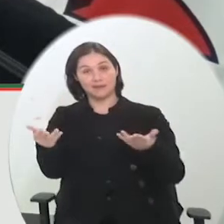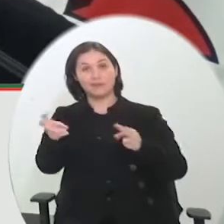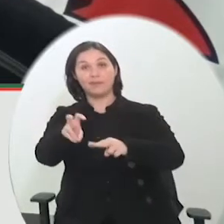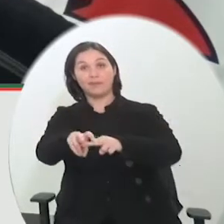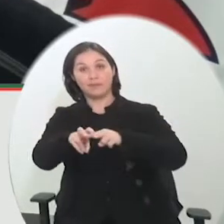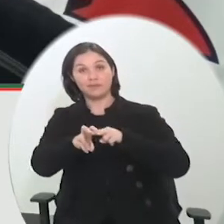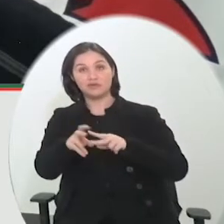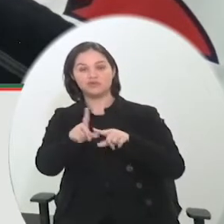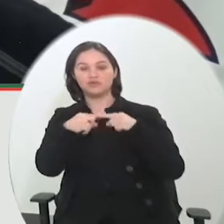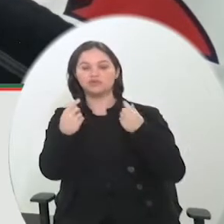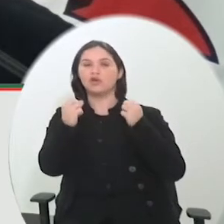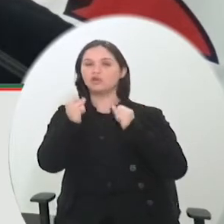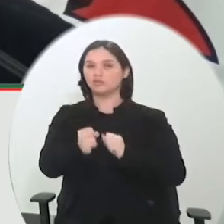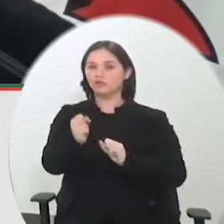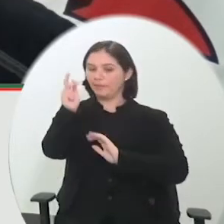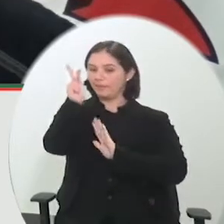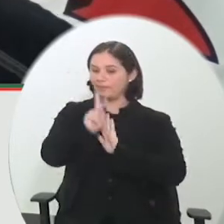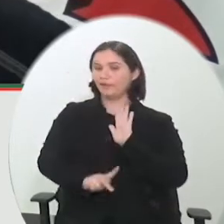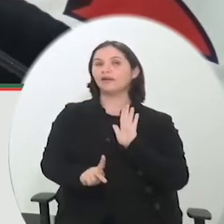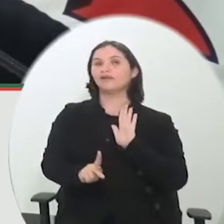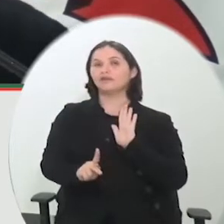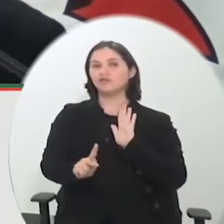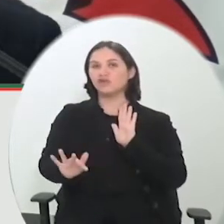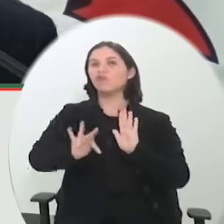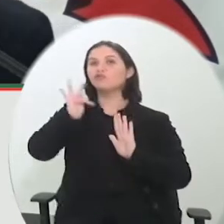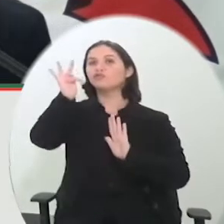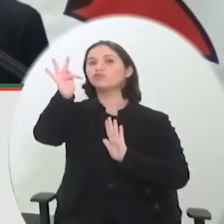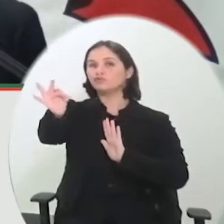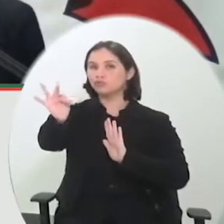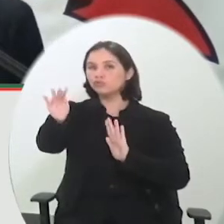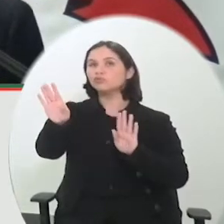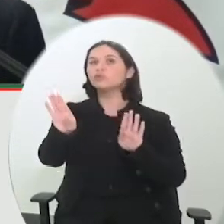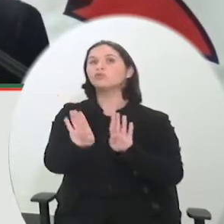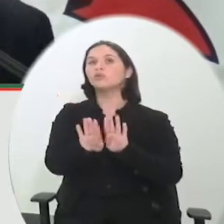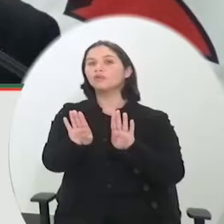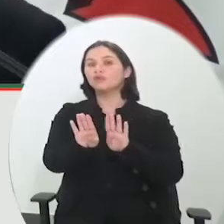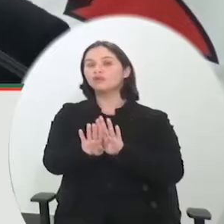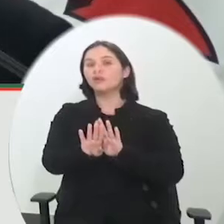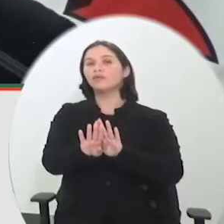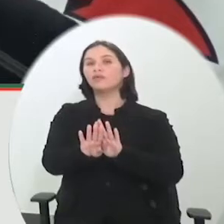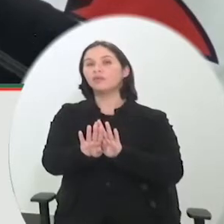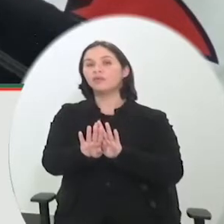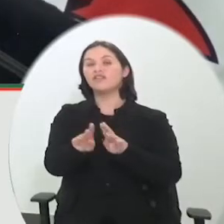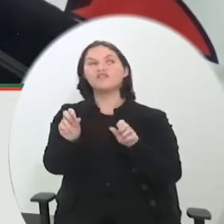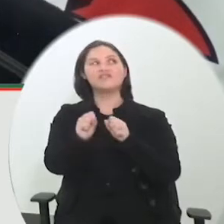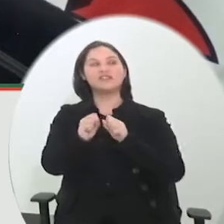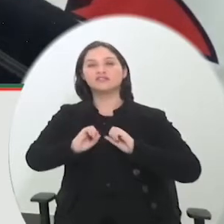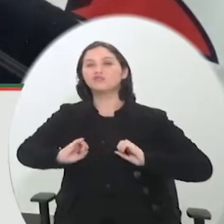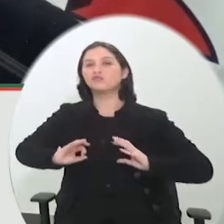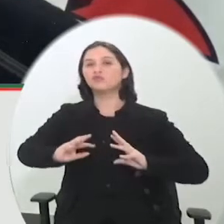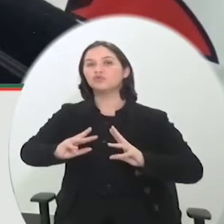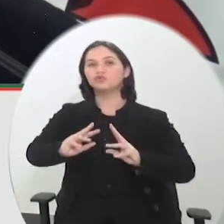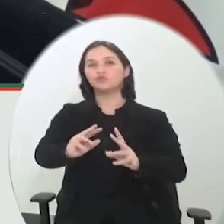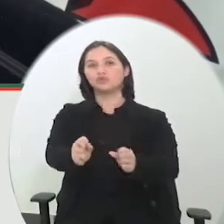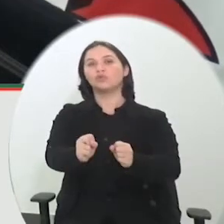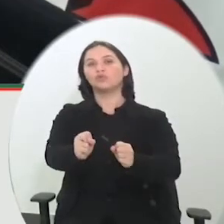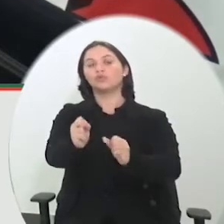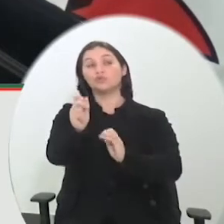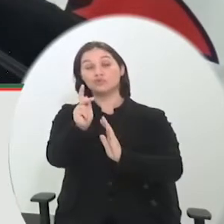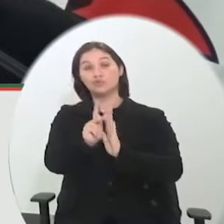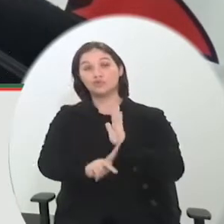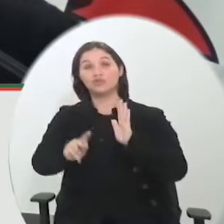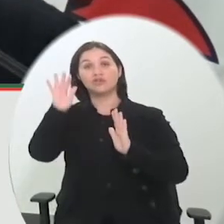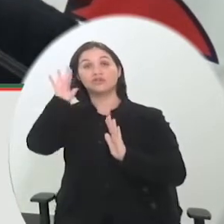podemos planejar, orçar e executar todos os nossos projetos. Estamos apenas no início de